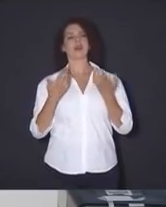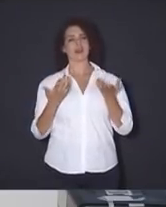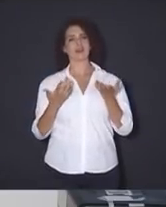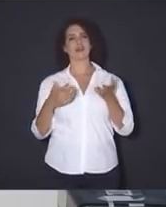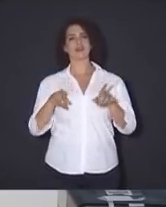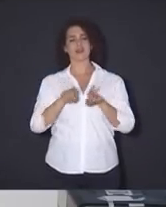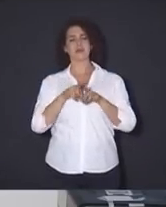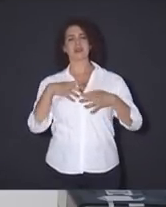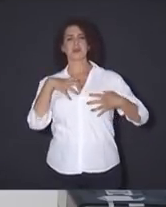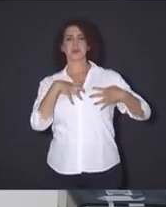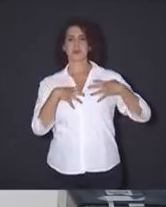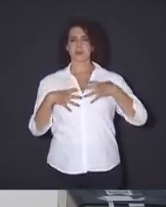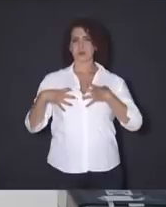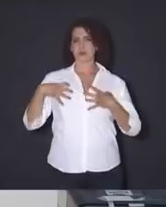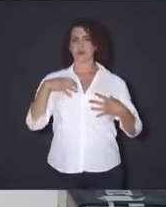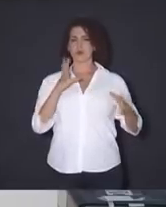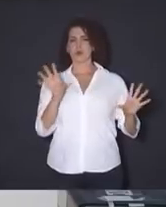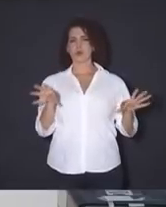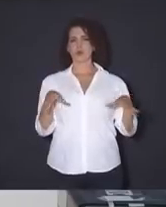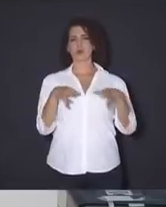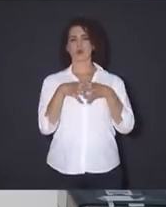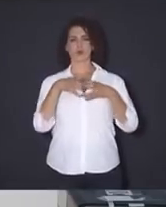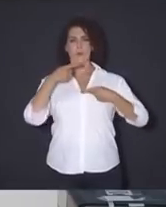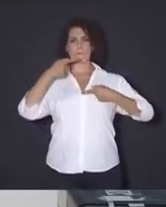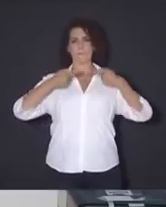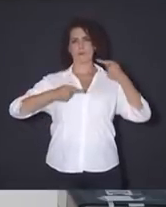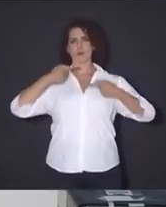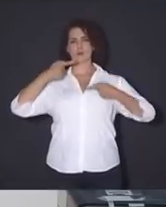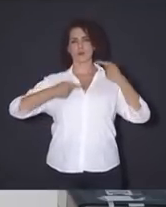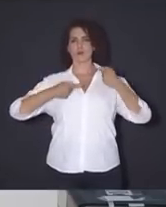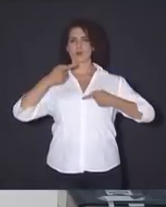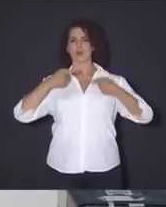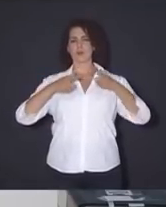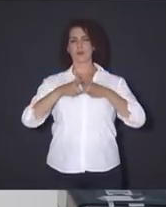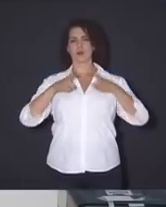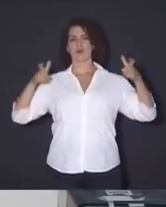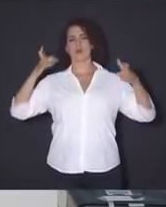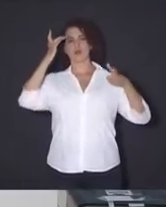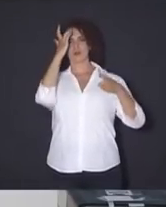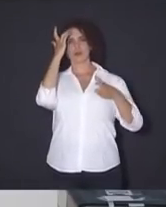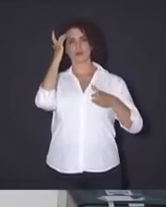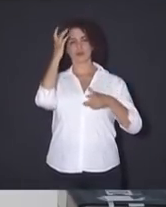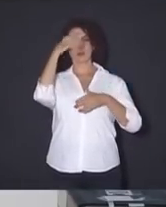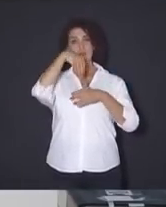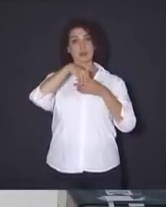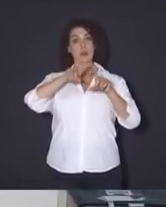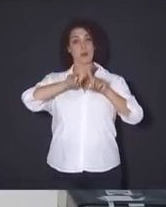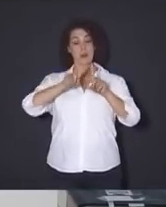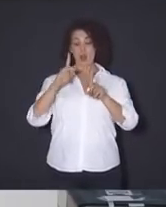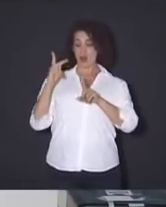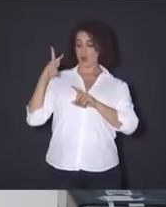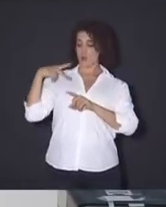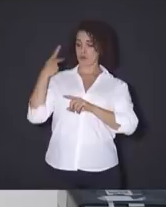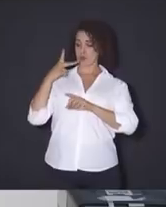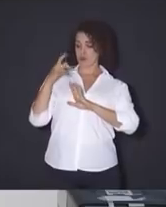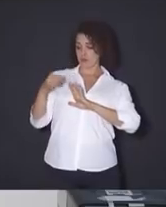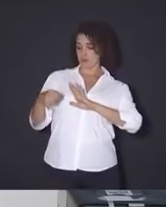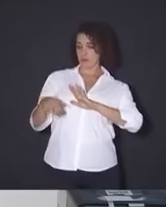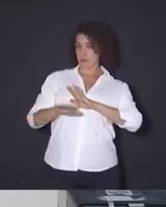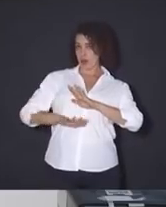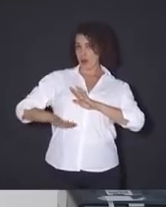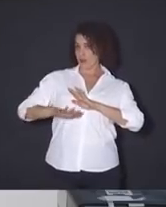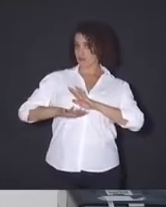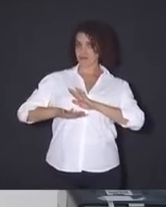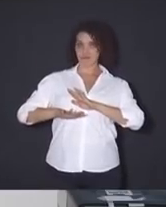com a classe política com partes ou com a maioria da classe política mas não há política política não está em baixo na